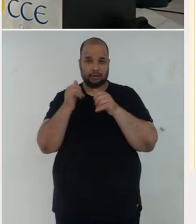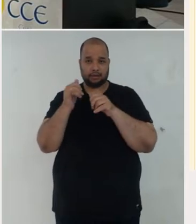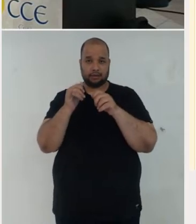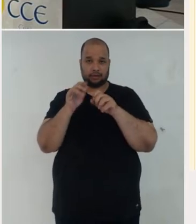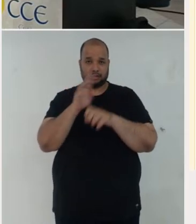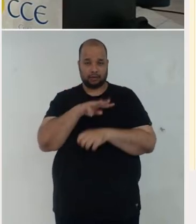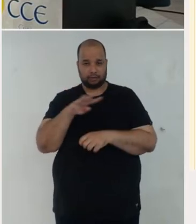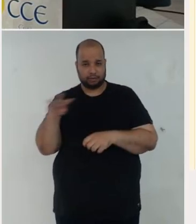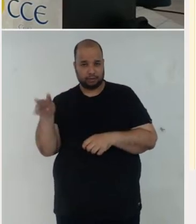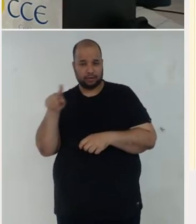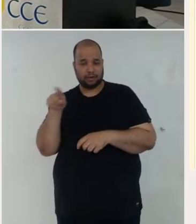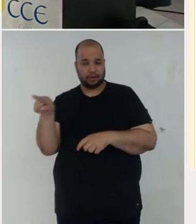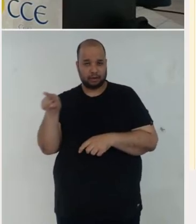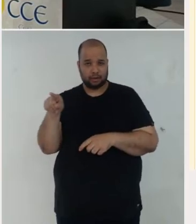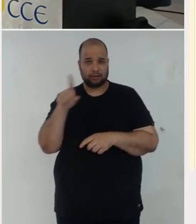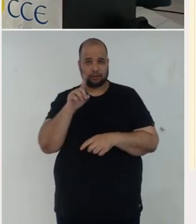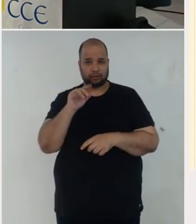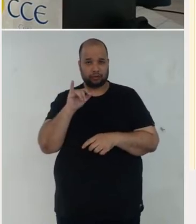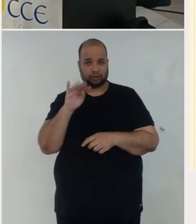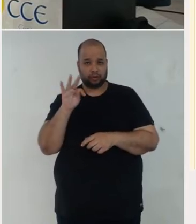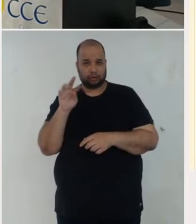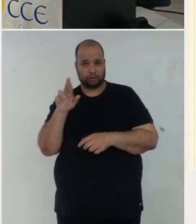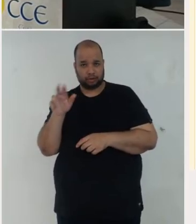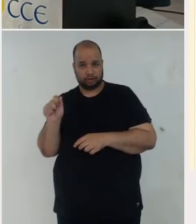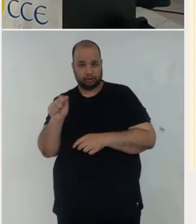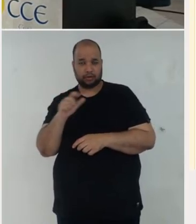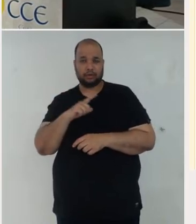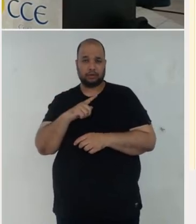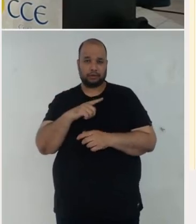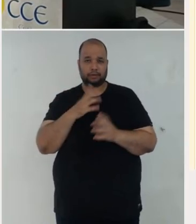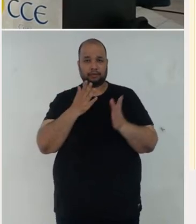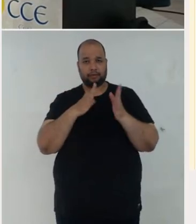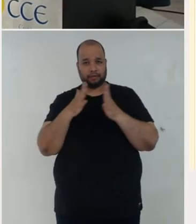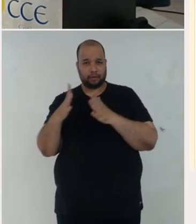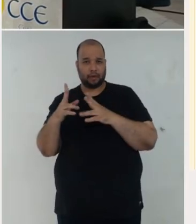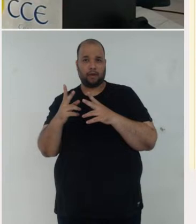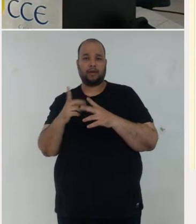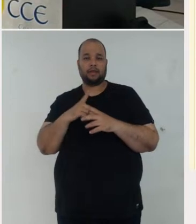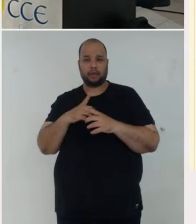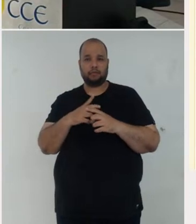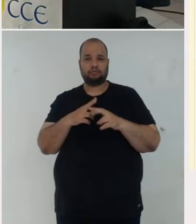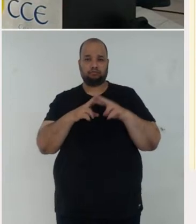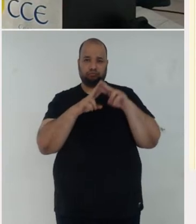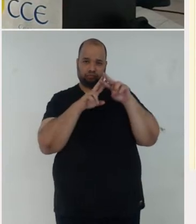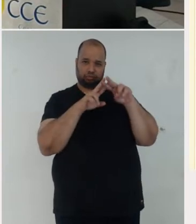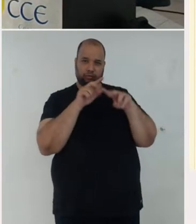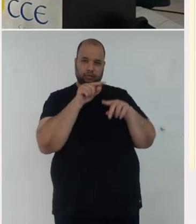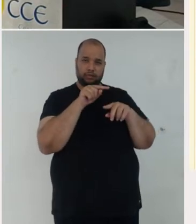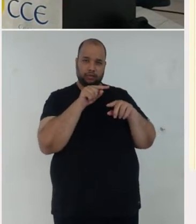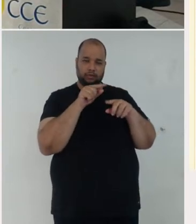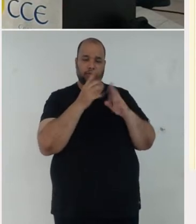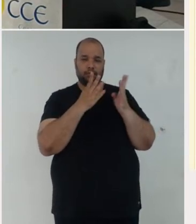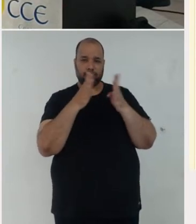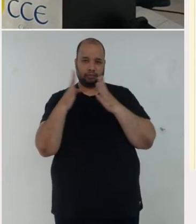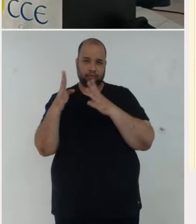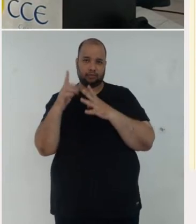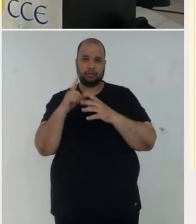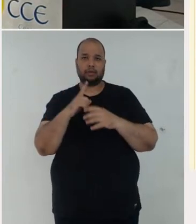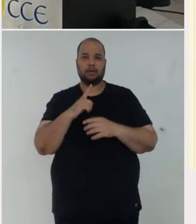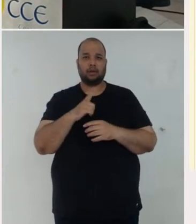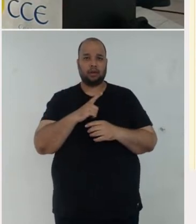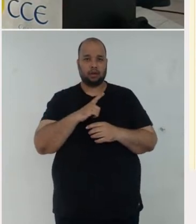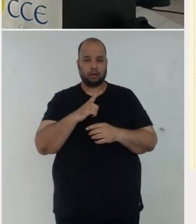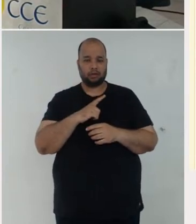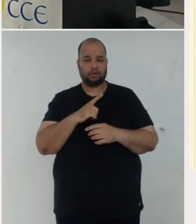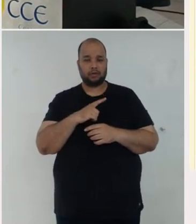página do verbete. Né? A bibliografia, inclusive, é fixa, está aquela bibliografia. Eu sou